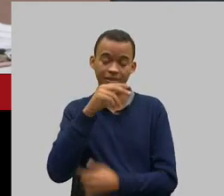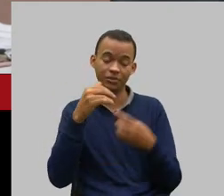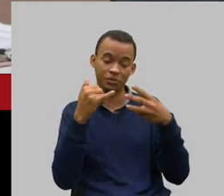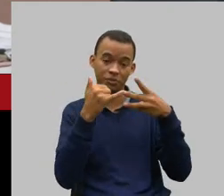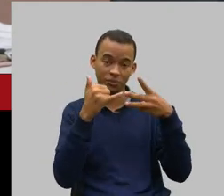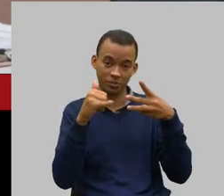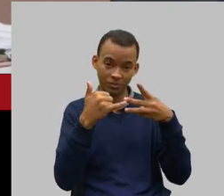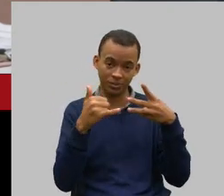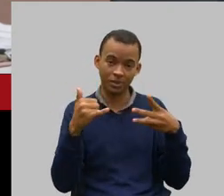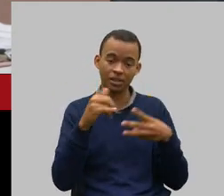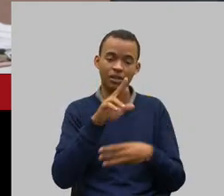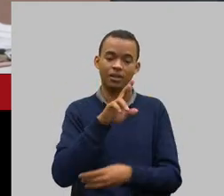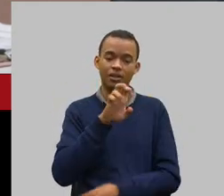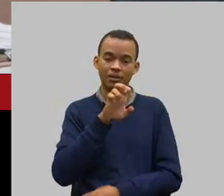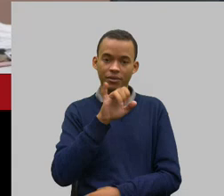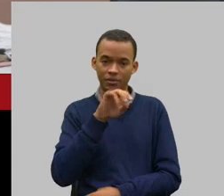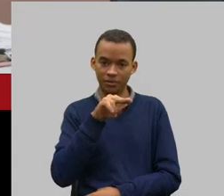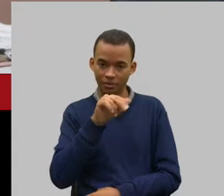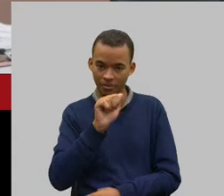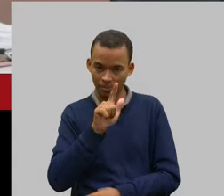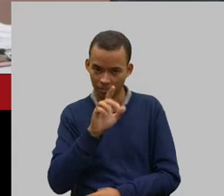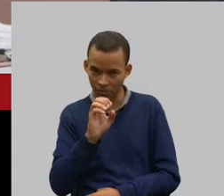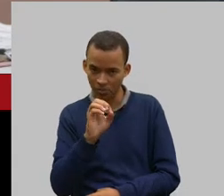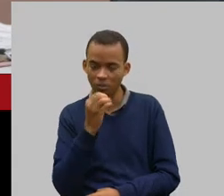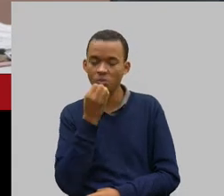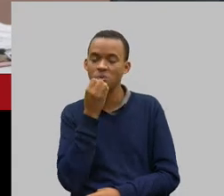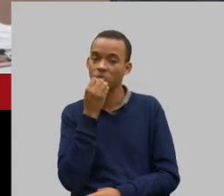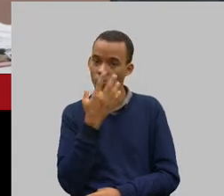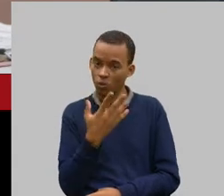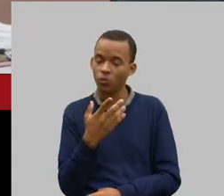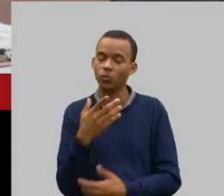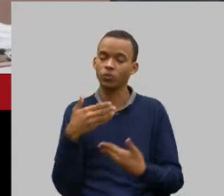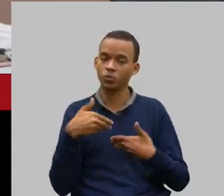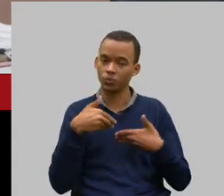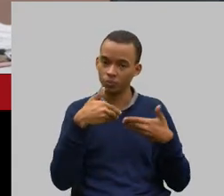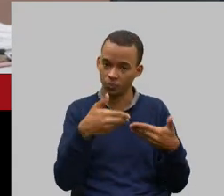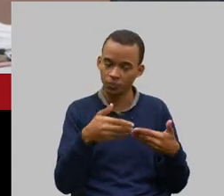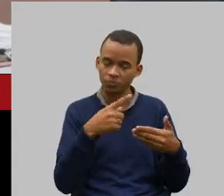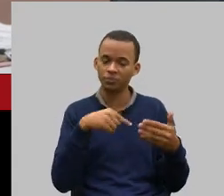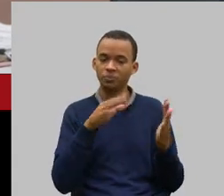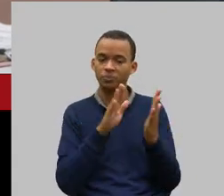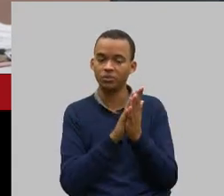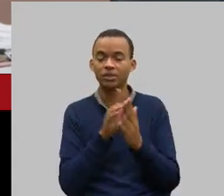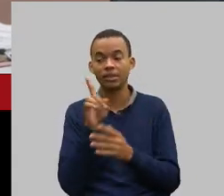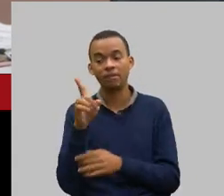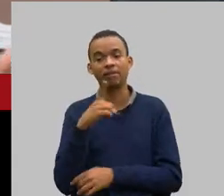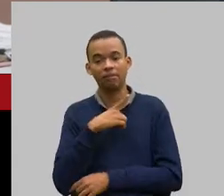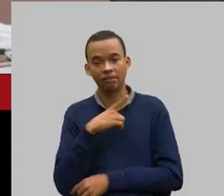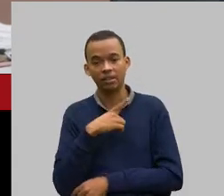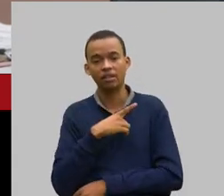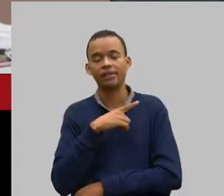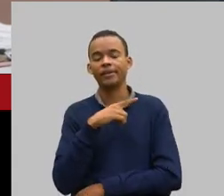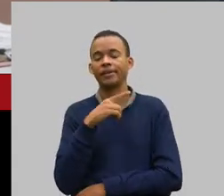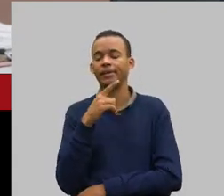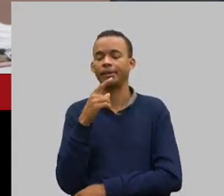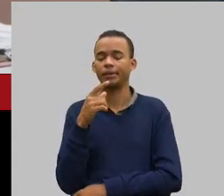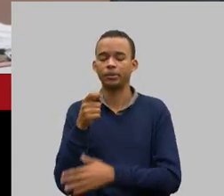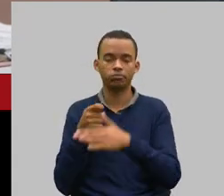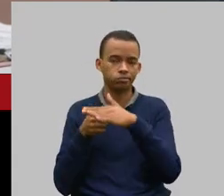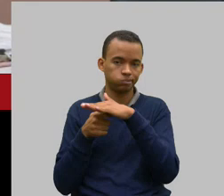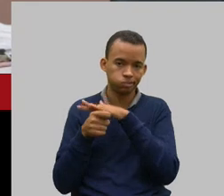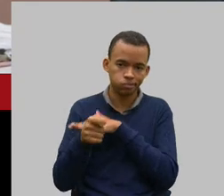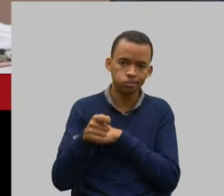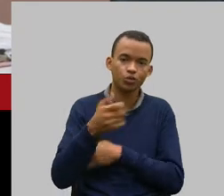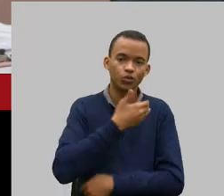recebendo a nossa região já Conta aí com mais de 50 milhões de investimentos né em iluminação pública e isso é muito bom porque a